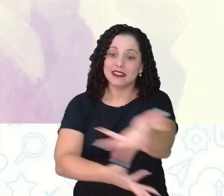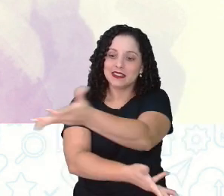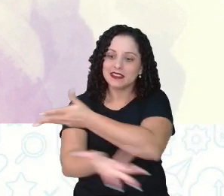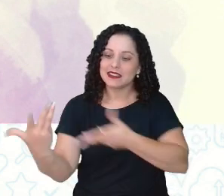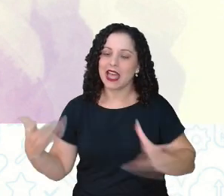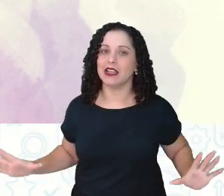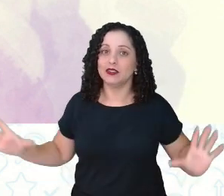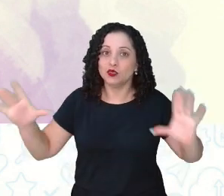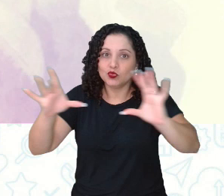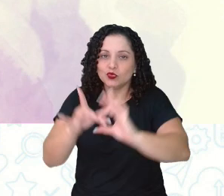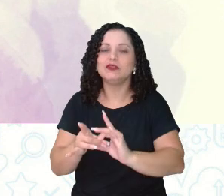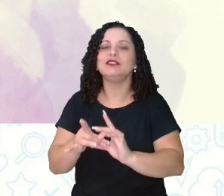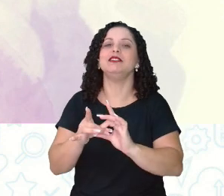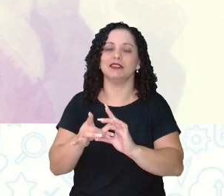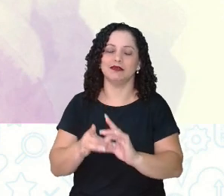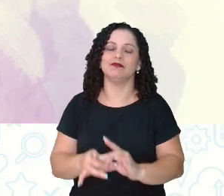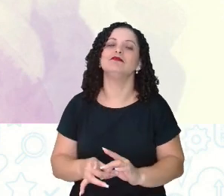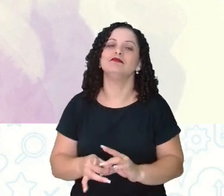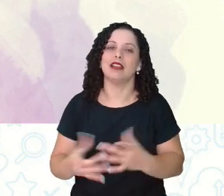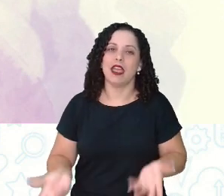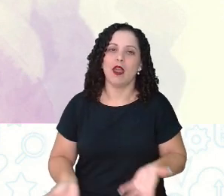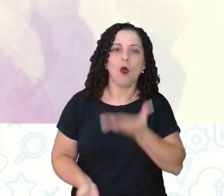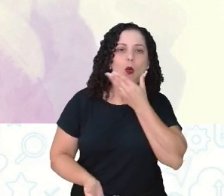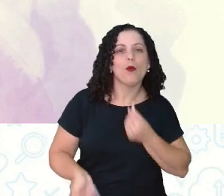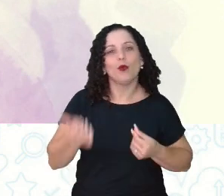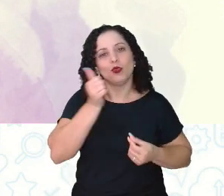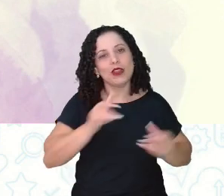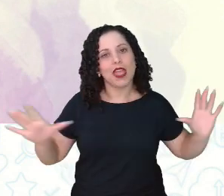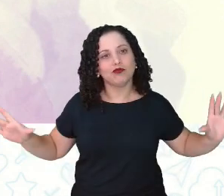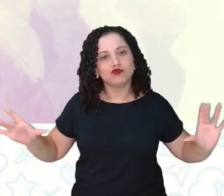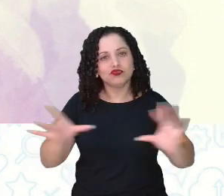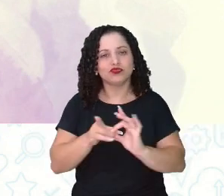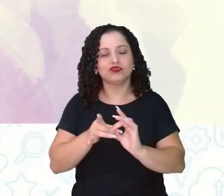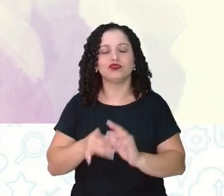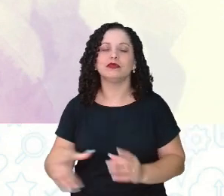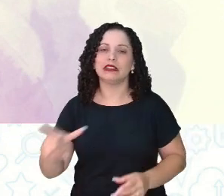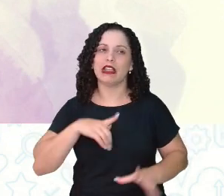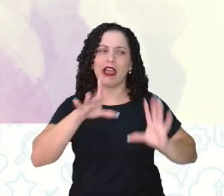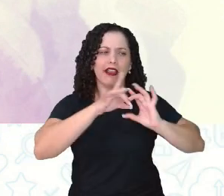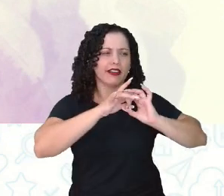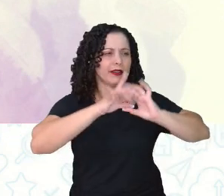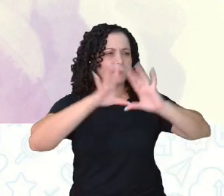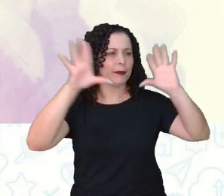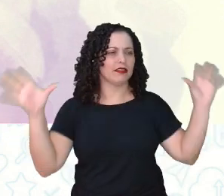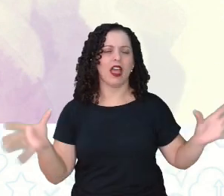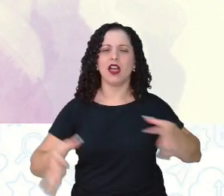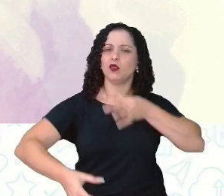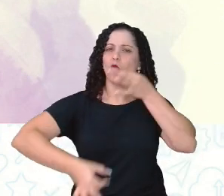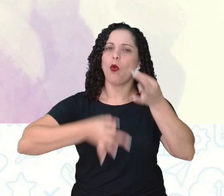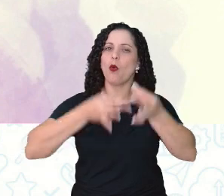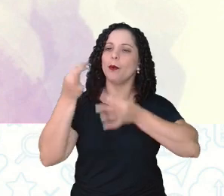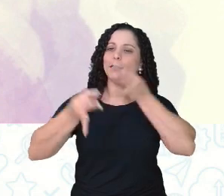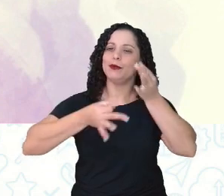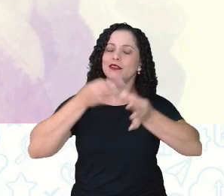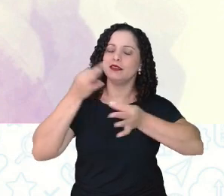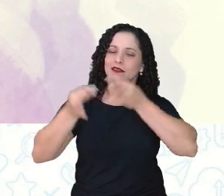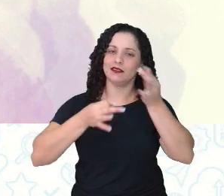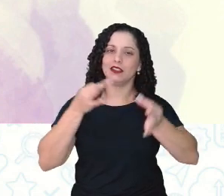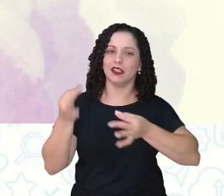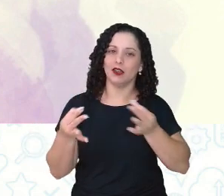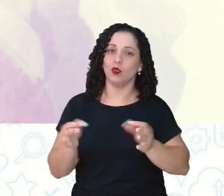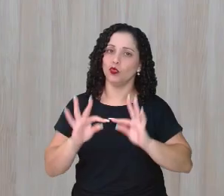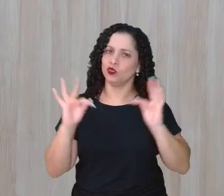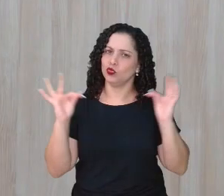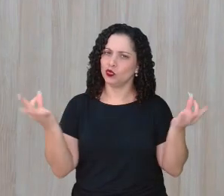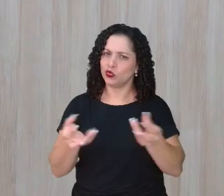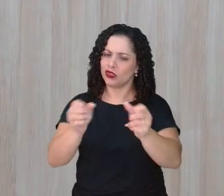gente viver com liberdade de expressão, né? Liberdade a falar, a opinar. Então,